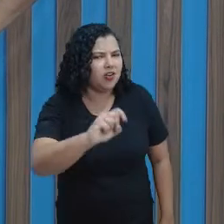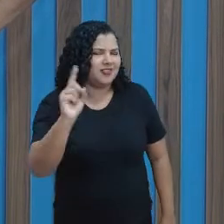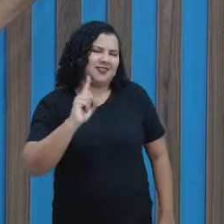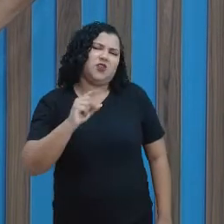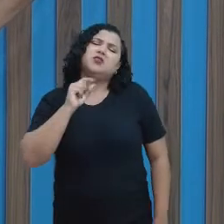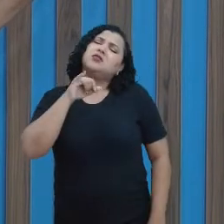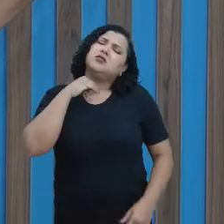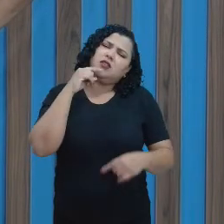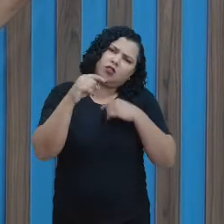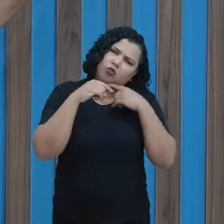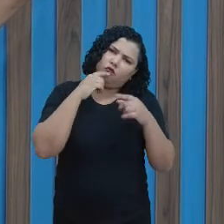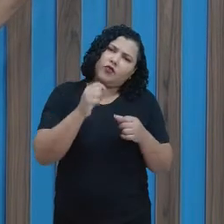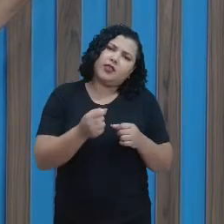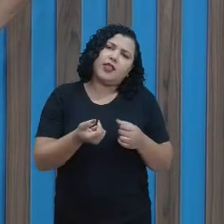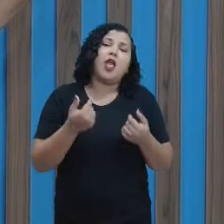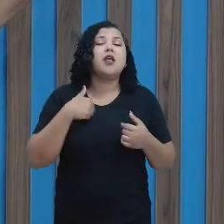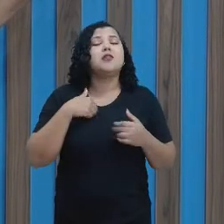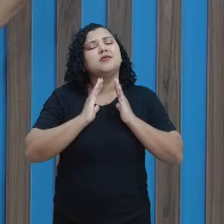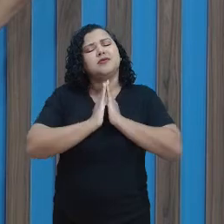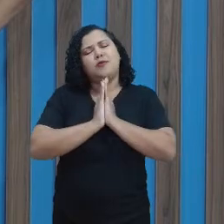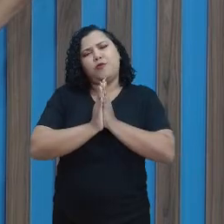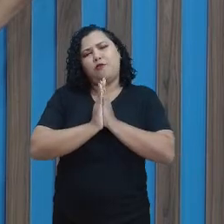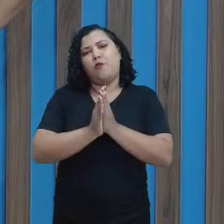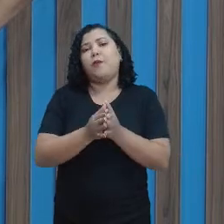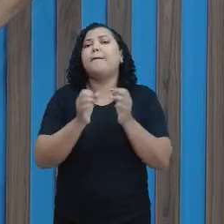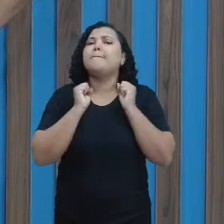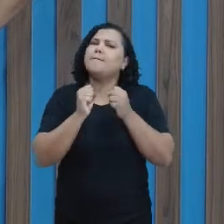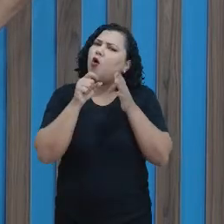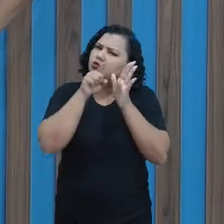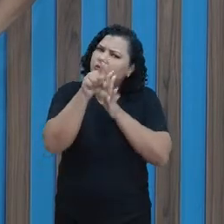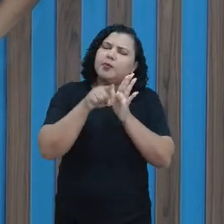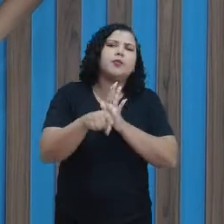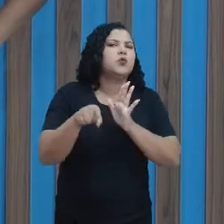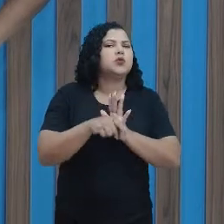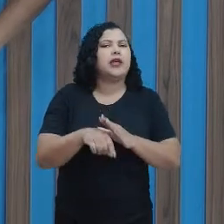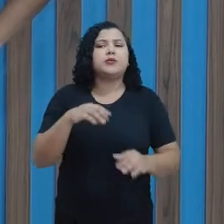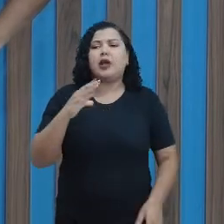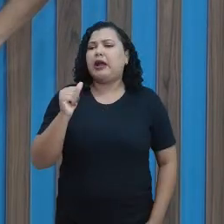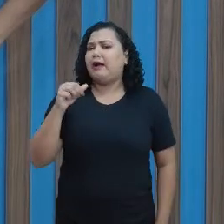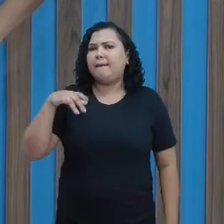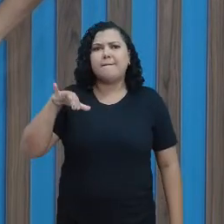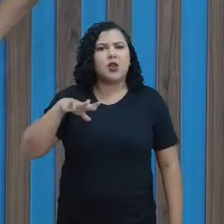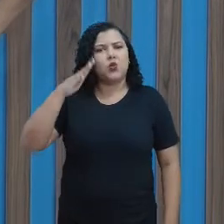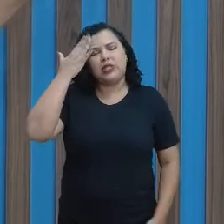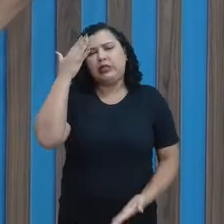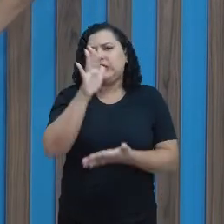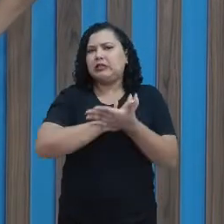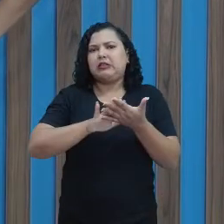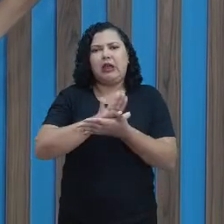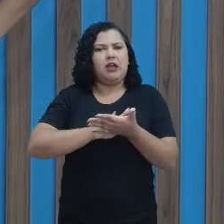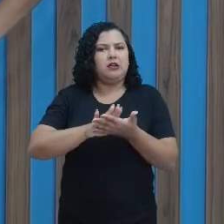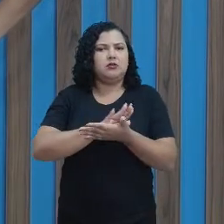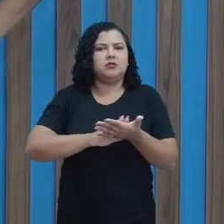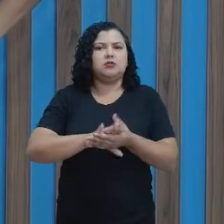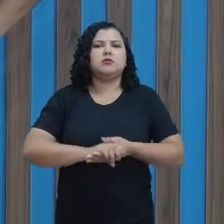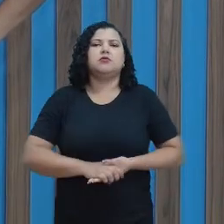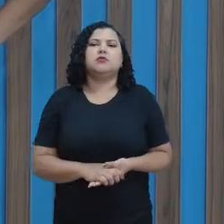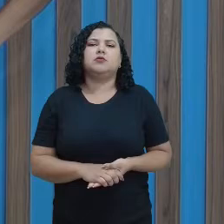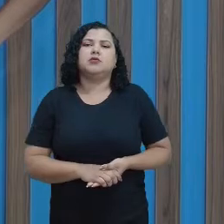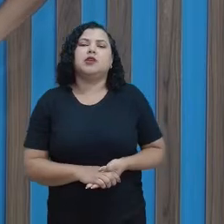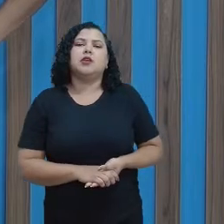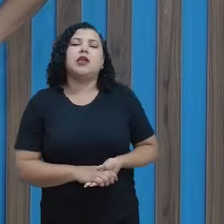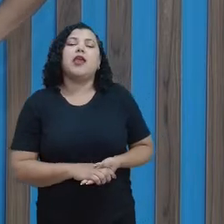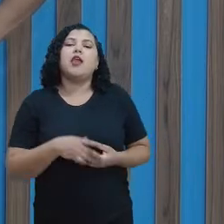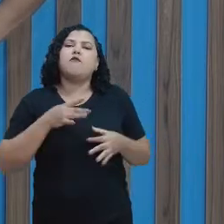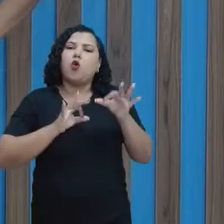tiverem dúvida, gente, é um pedido sincero, vocês podem dizer. Vocês podem dizer, Camille, eu não entendi nada. Nada, da aula inteira. Eu vou